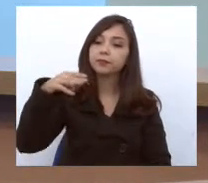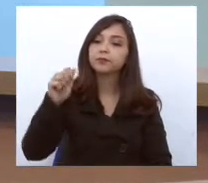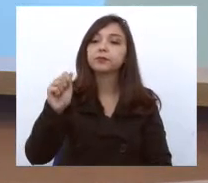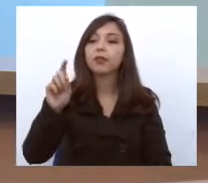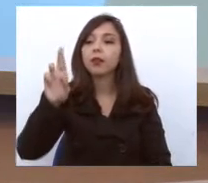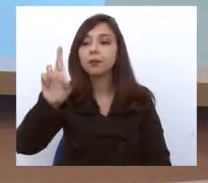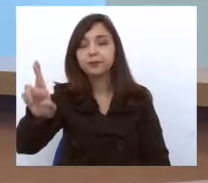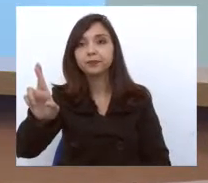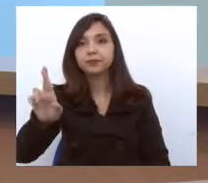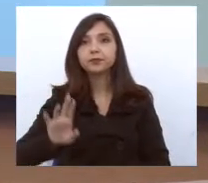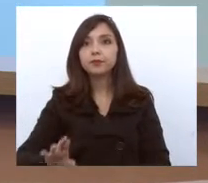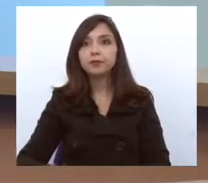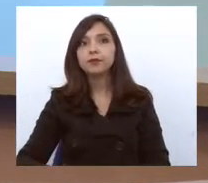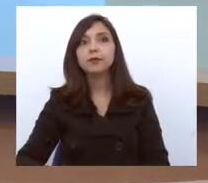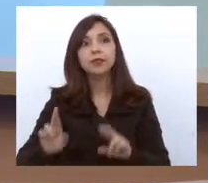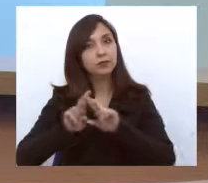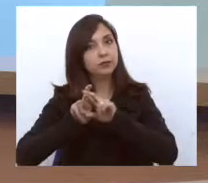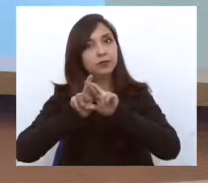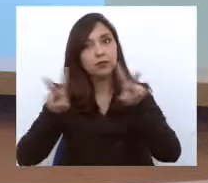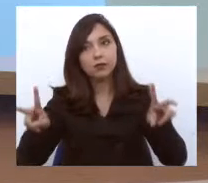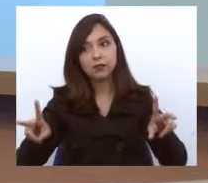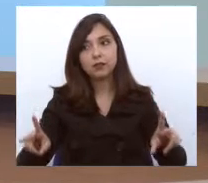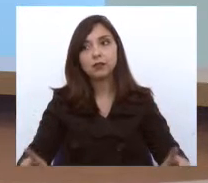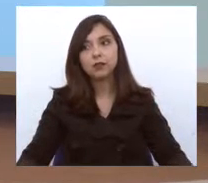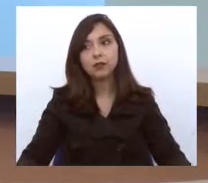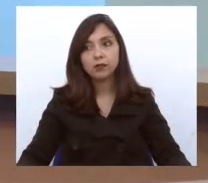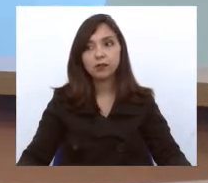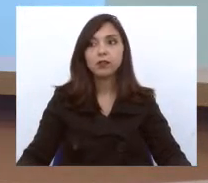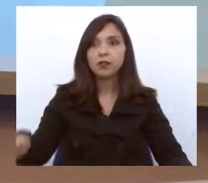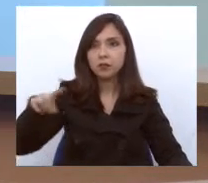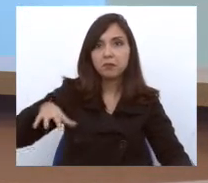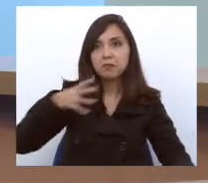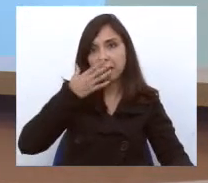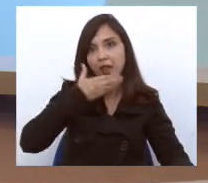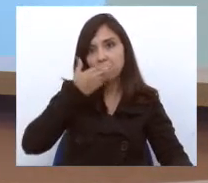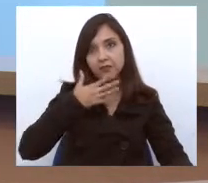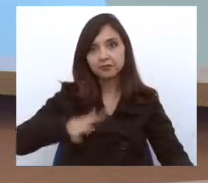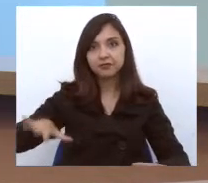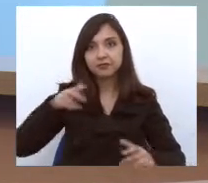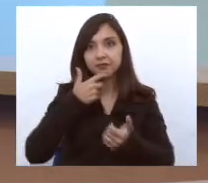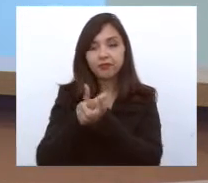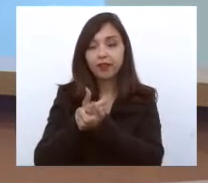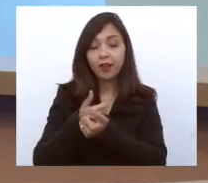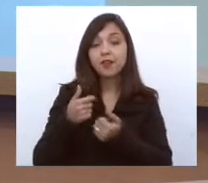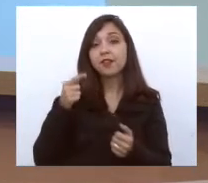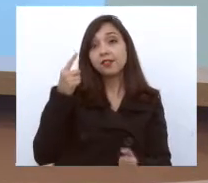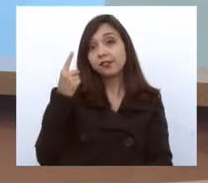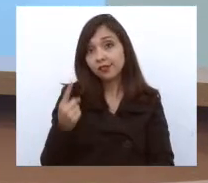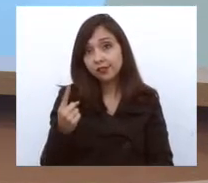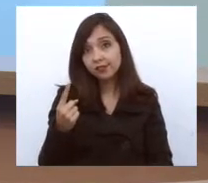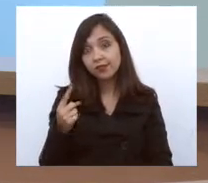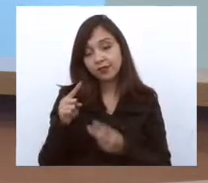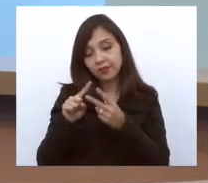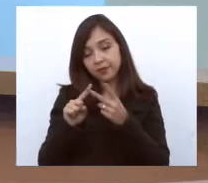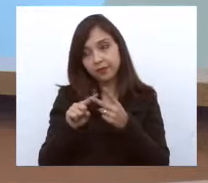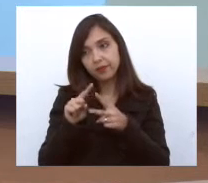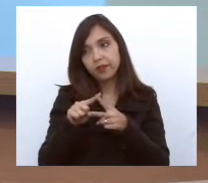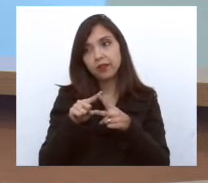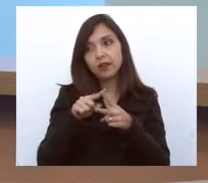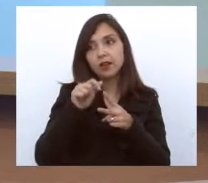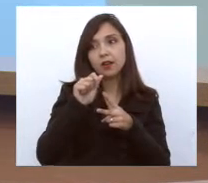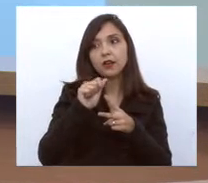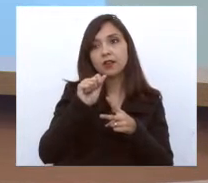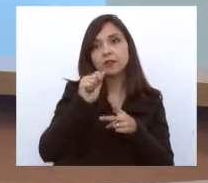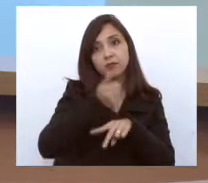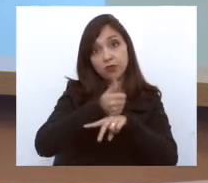amador. Uma coisa do Paraíso, Bela Vista e Paraíso ali. Uma coisa é que tem por sinal